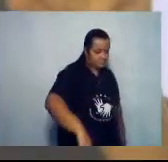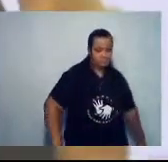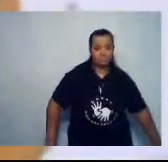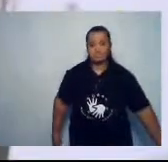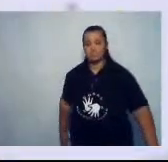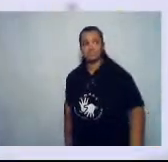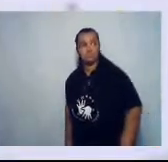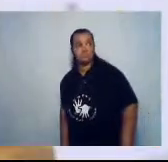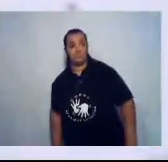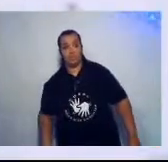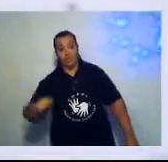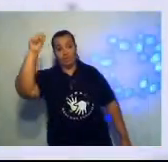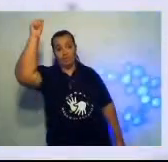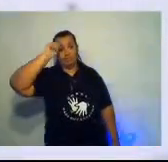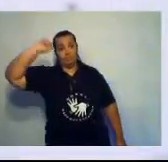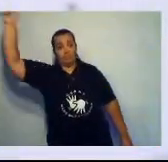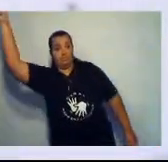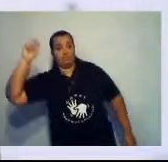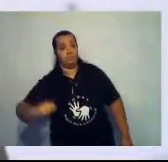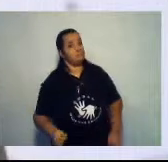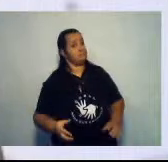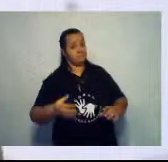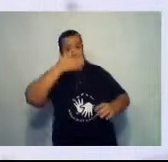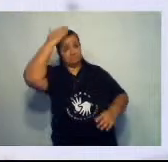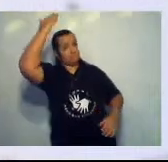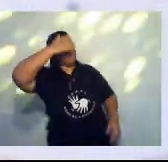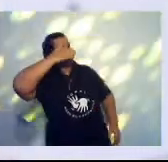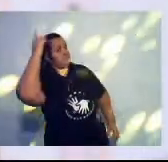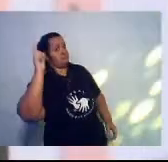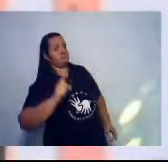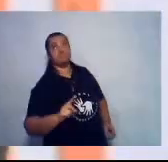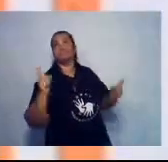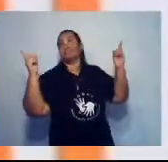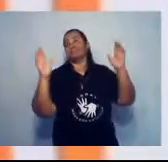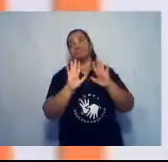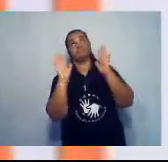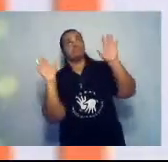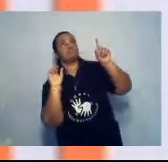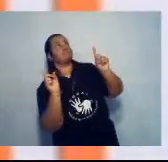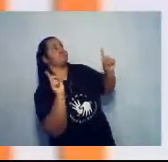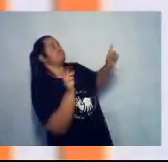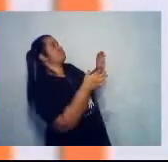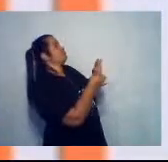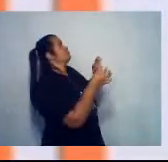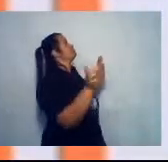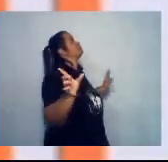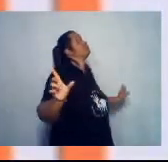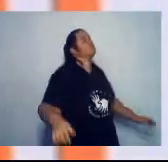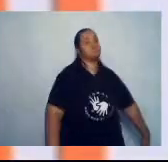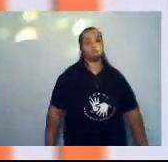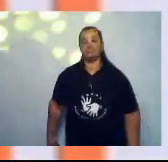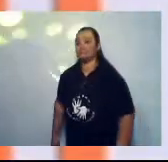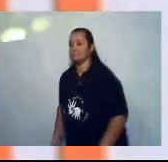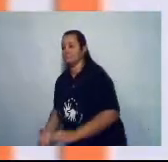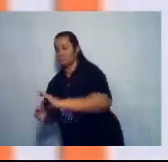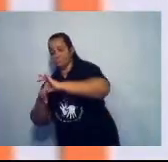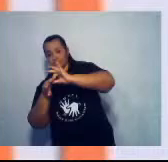deixo, não. Largar o meu chapéu pra usar gel. Meu Deus do céu, não